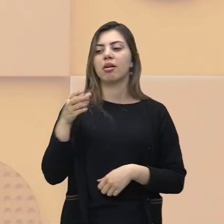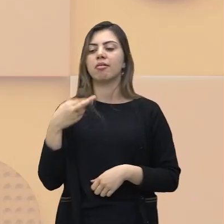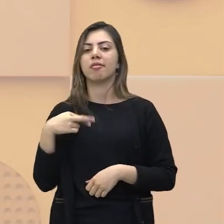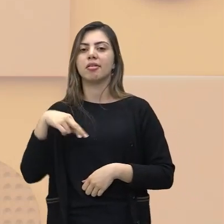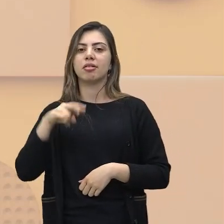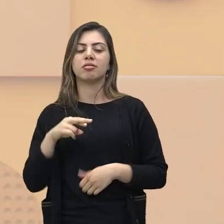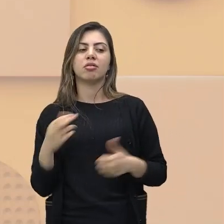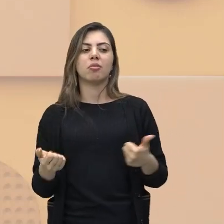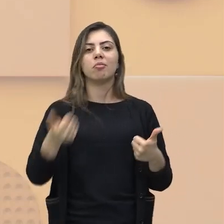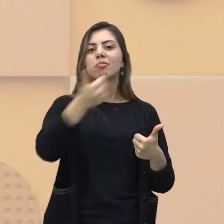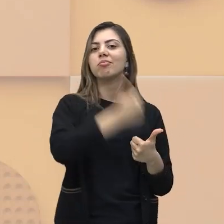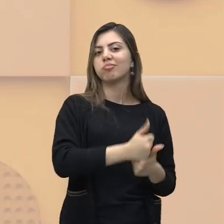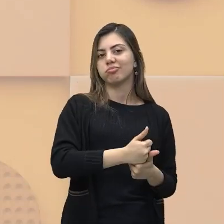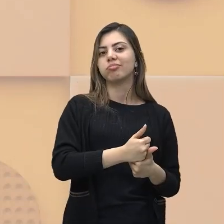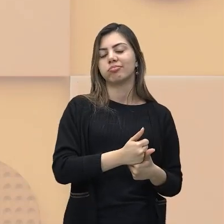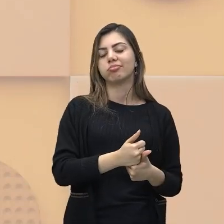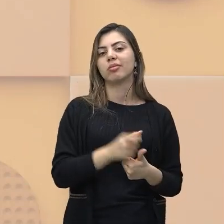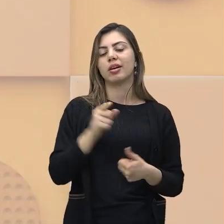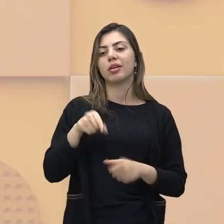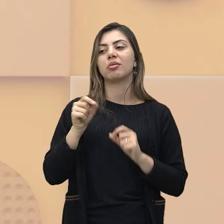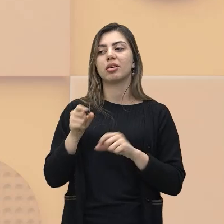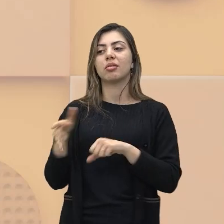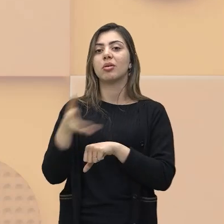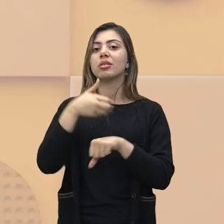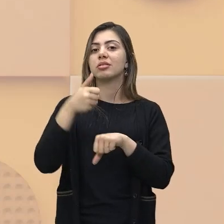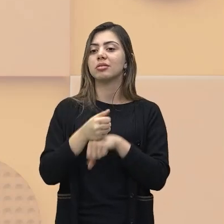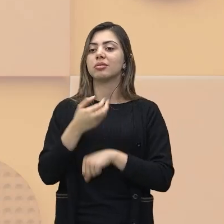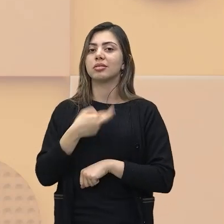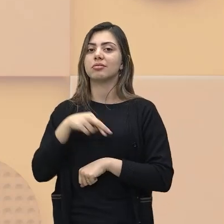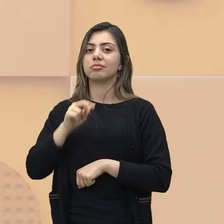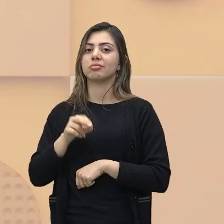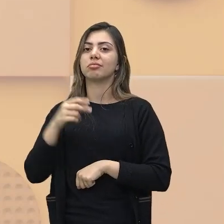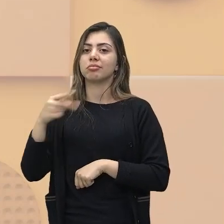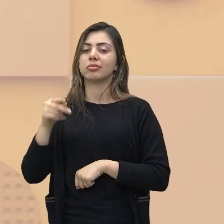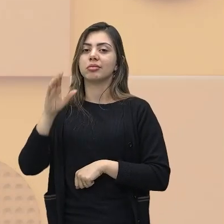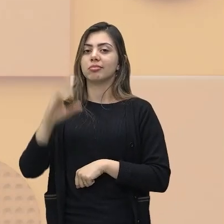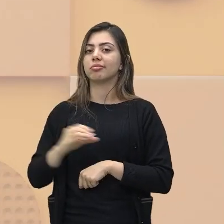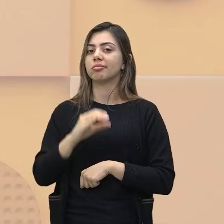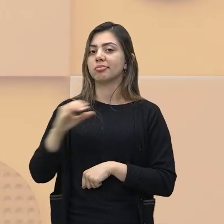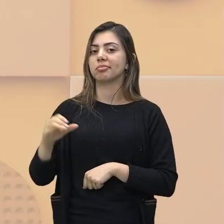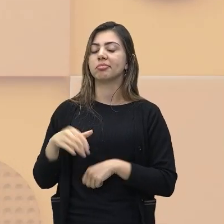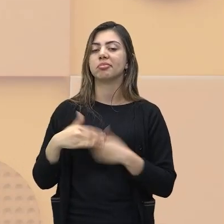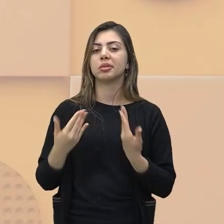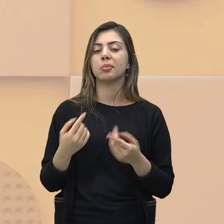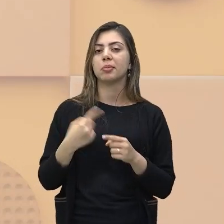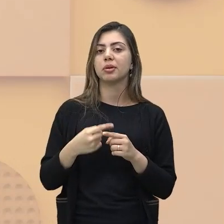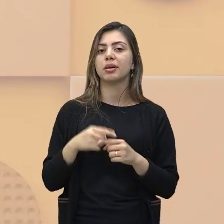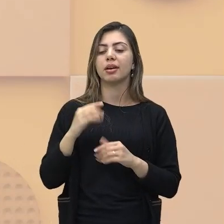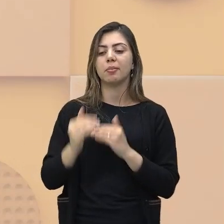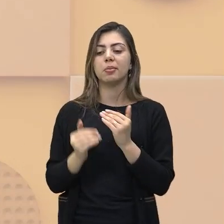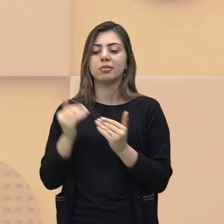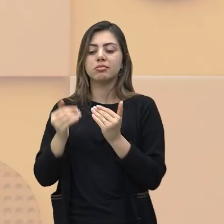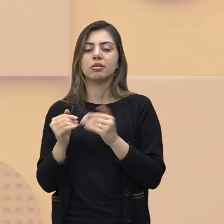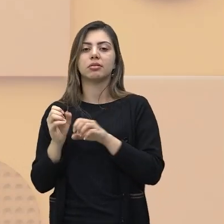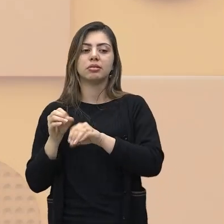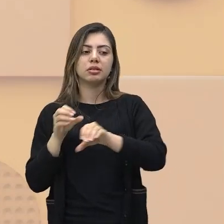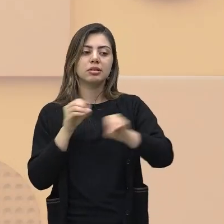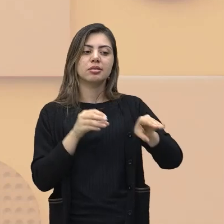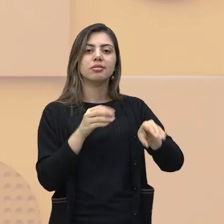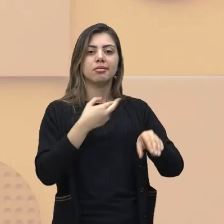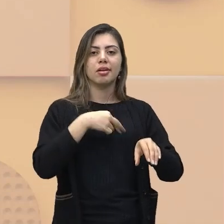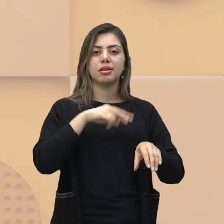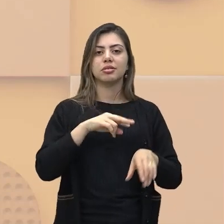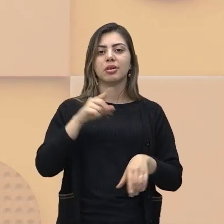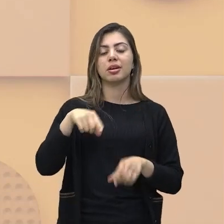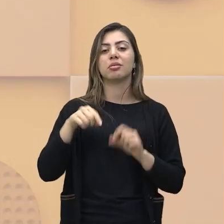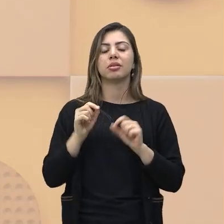religião oficial do colonizador, que era o quê? O catolicismo, porque o processo de catequização também era uma ferramenta utilizada